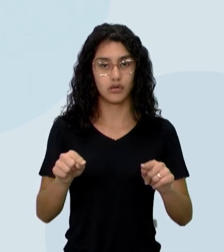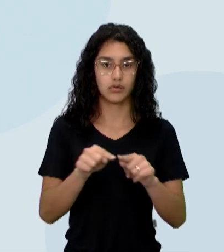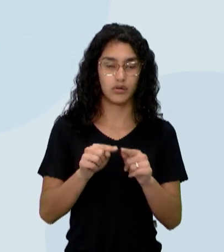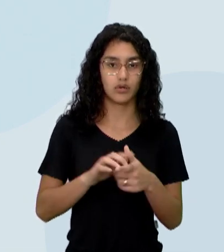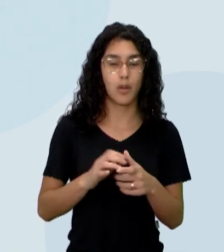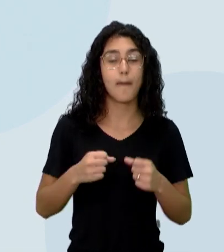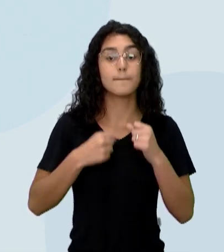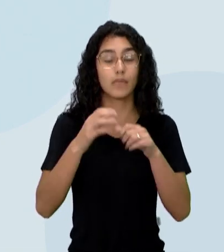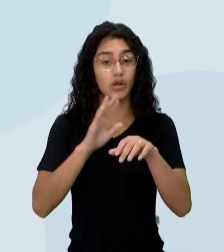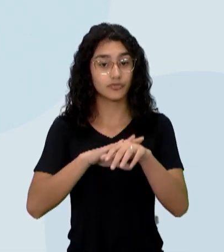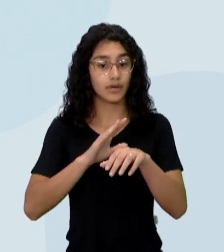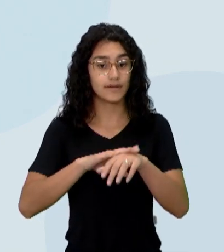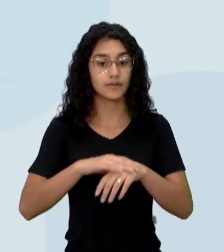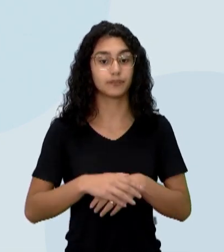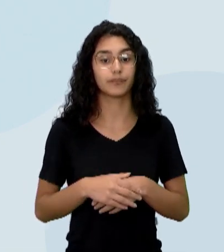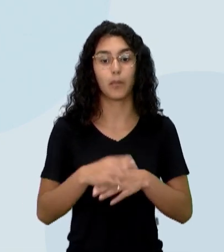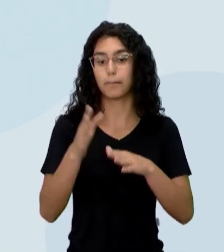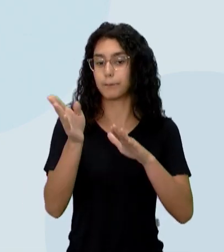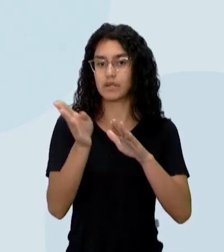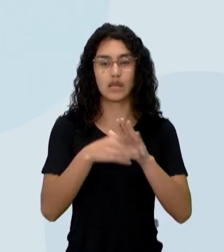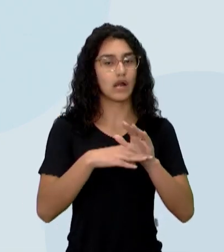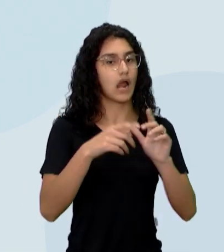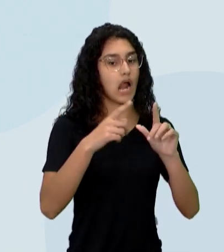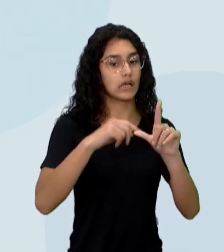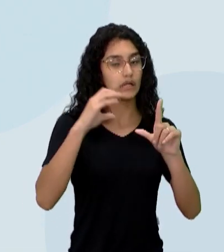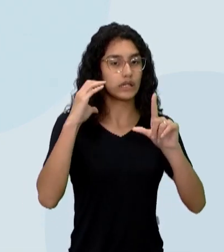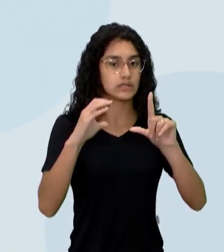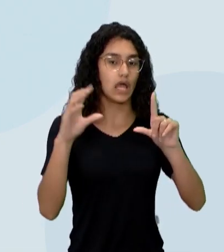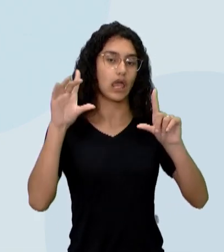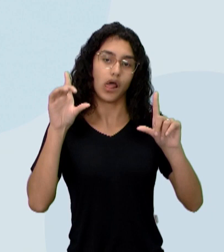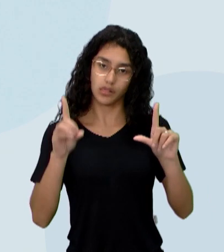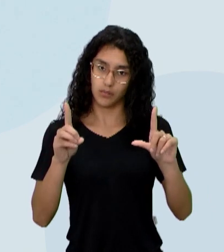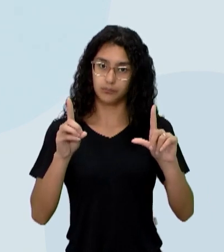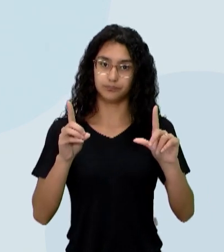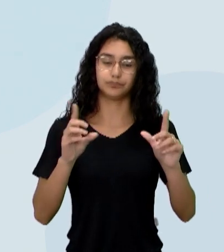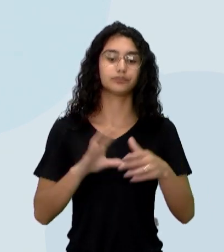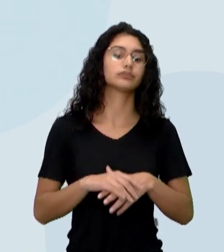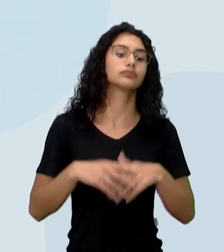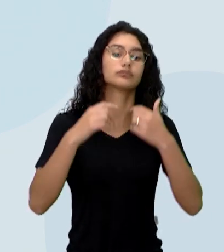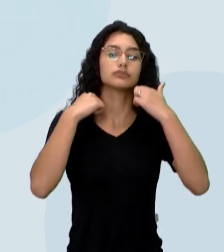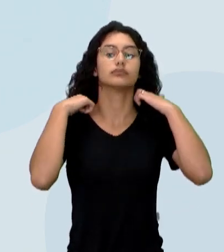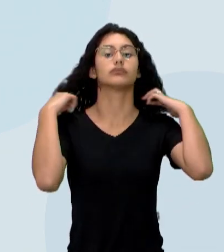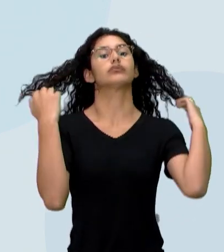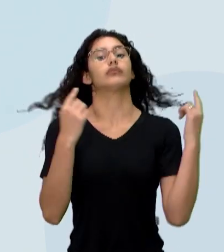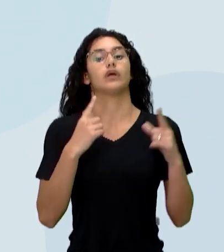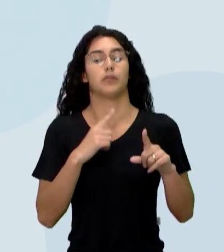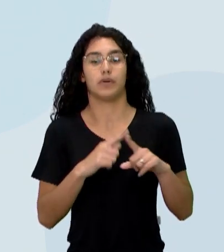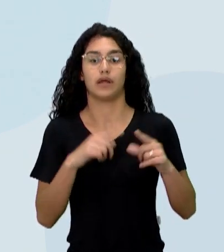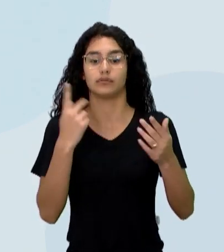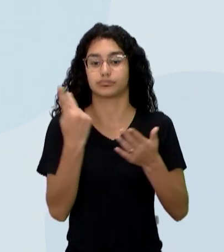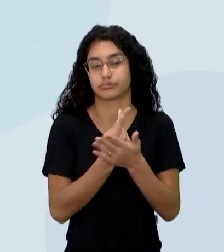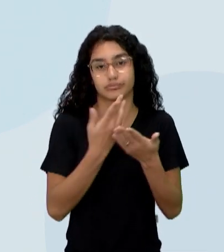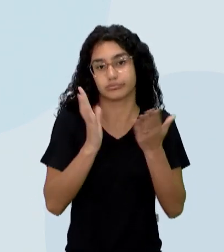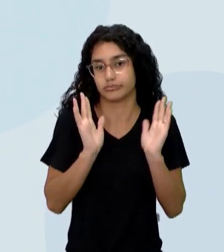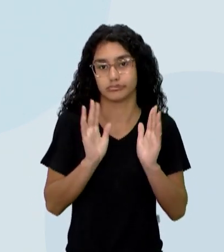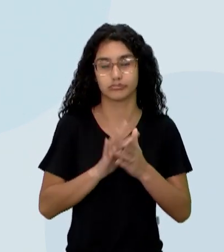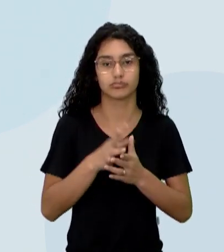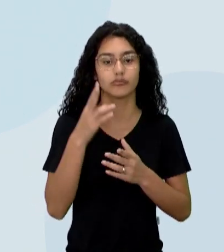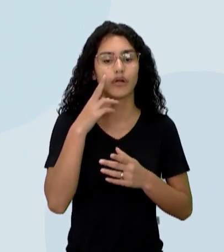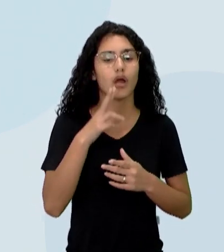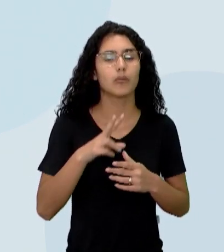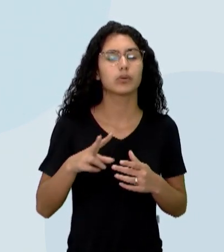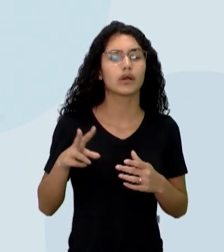né? Primeiro vamos eliminar aqui a C e a D, porque são hexagonais, né?